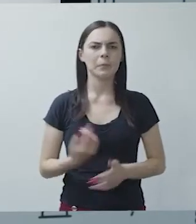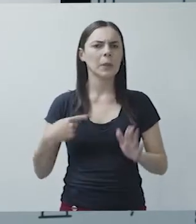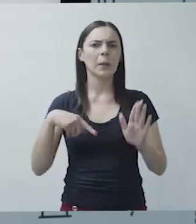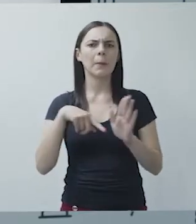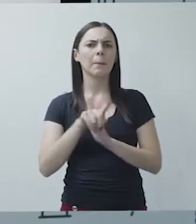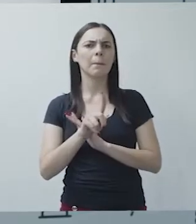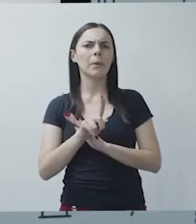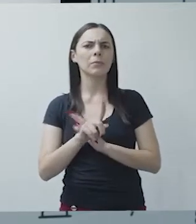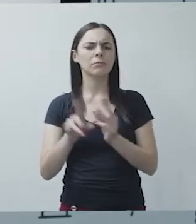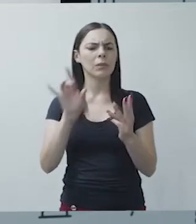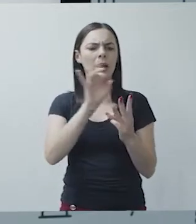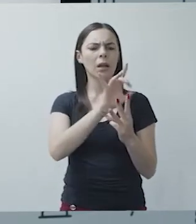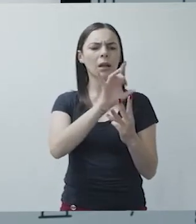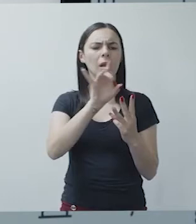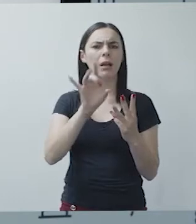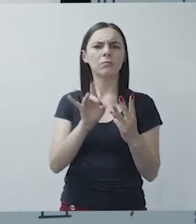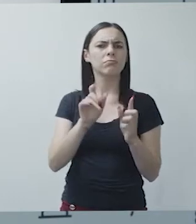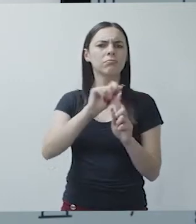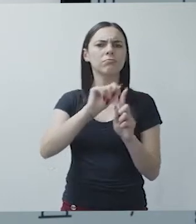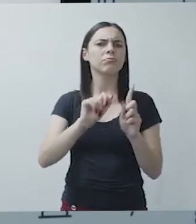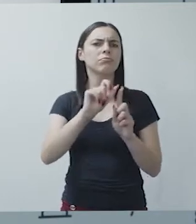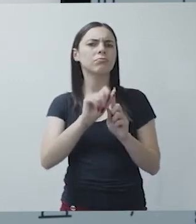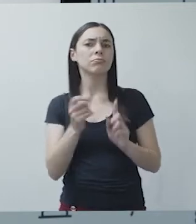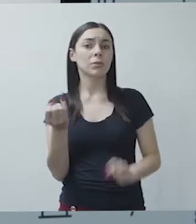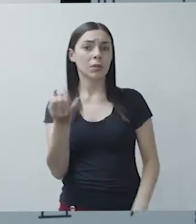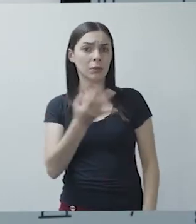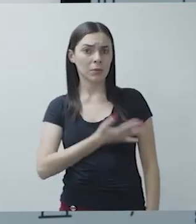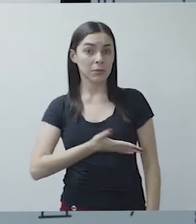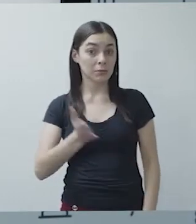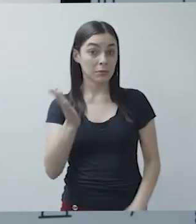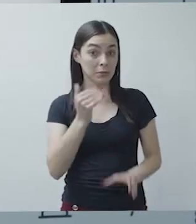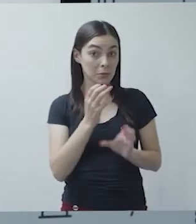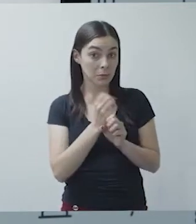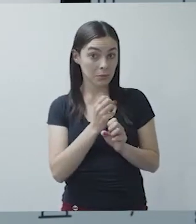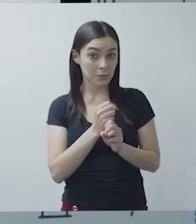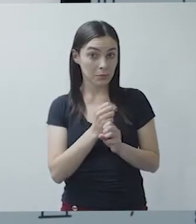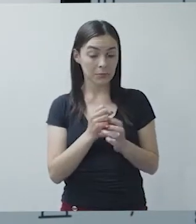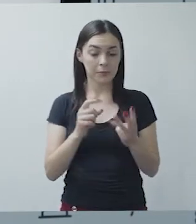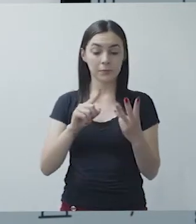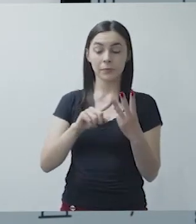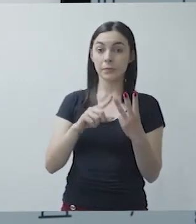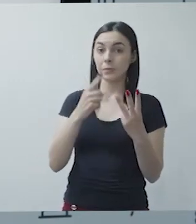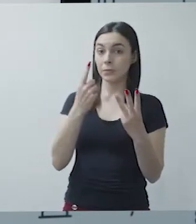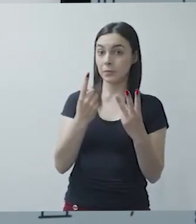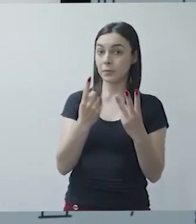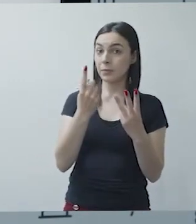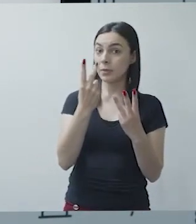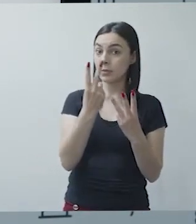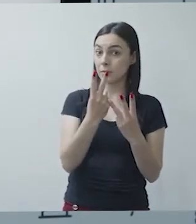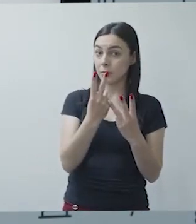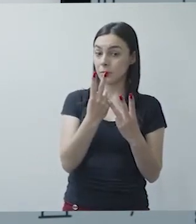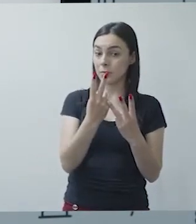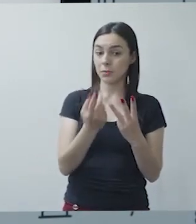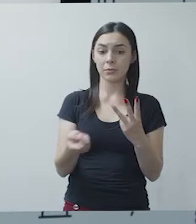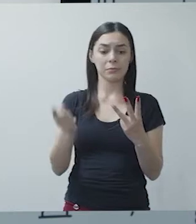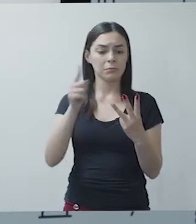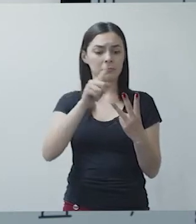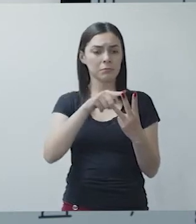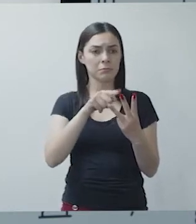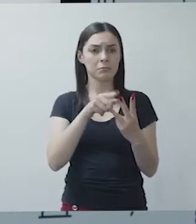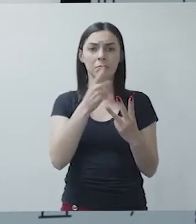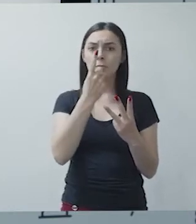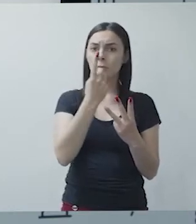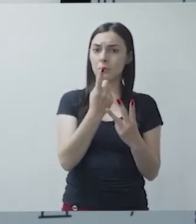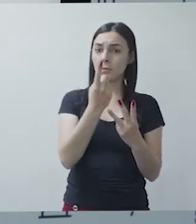Quantas bananas cada um ficou? Olha lá, vamos contar. Uma, duas. O mico-leão também.